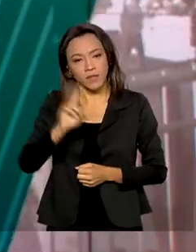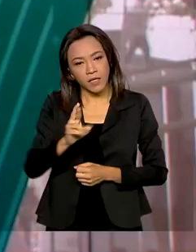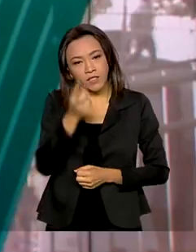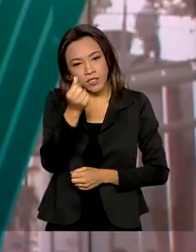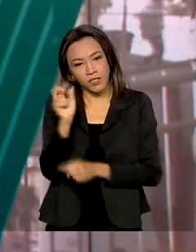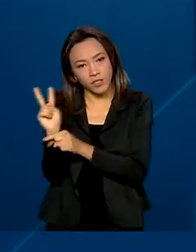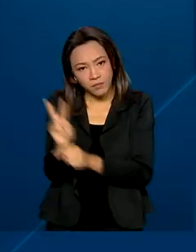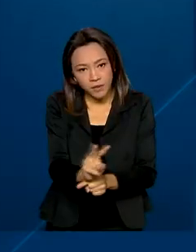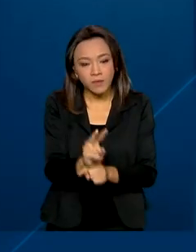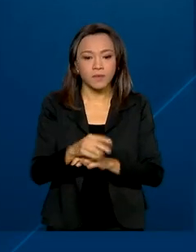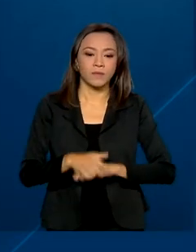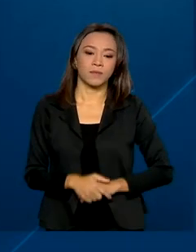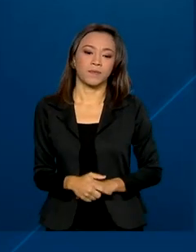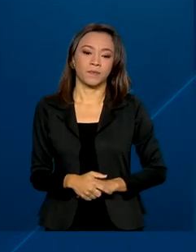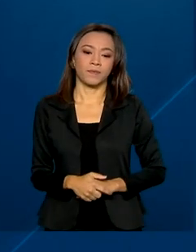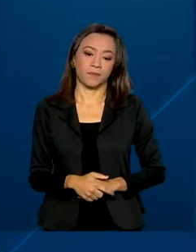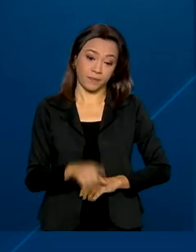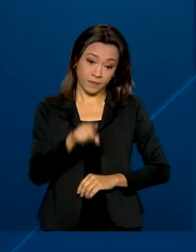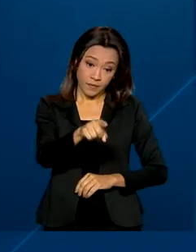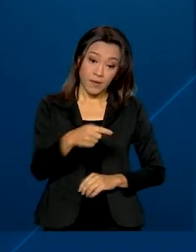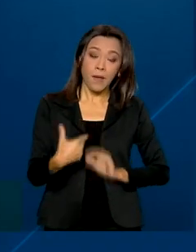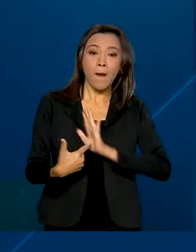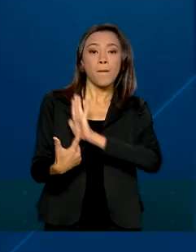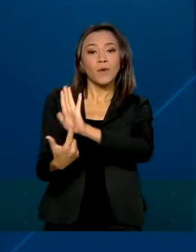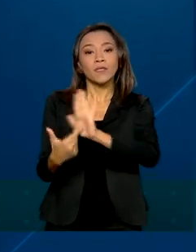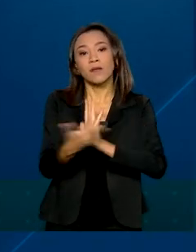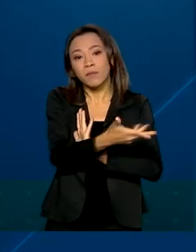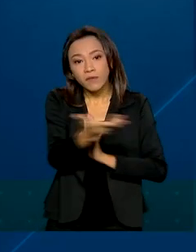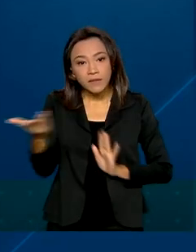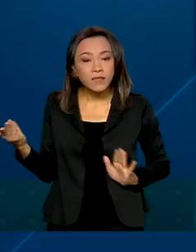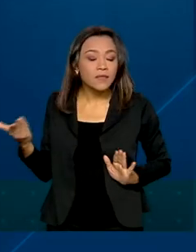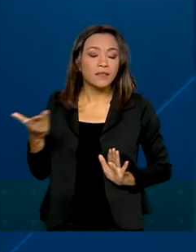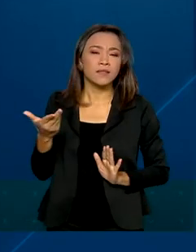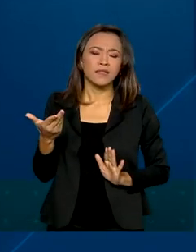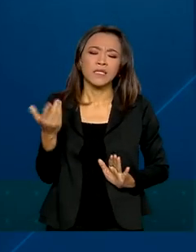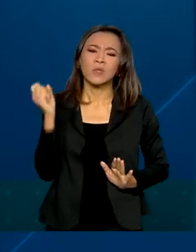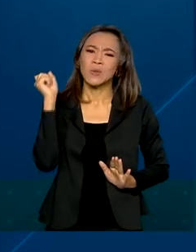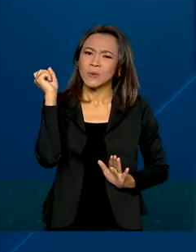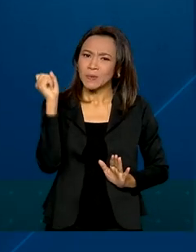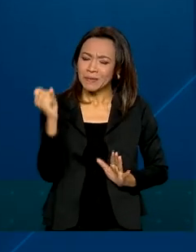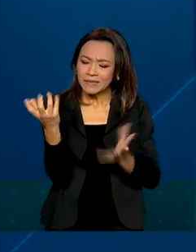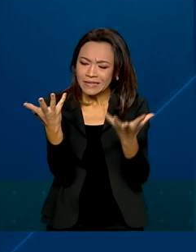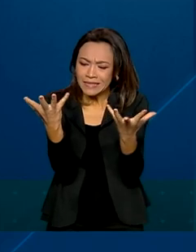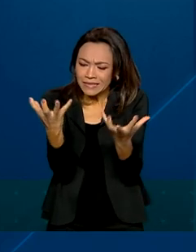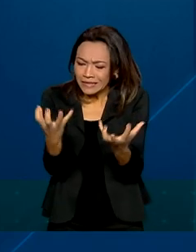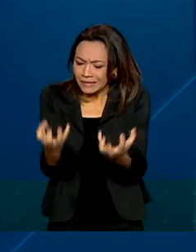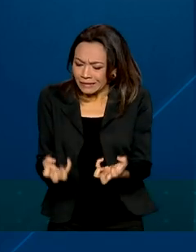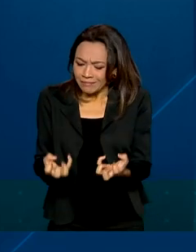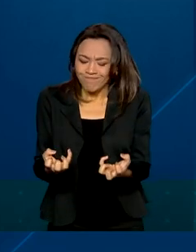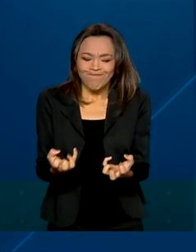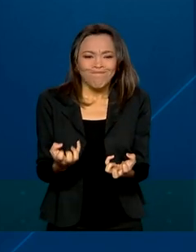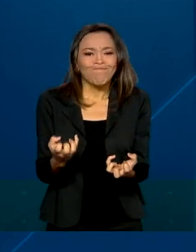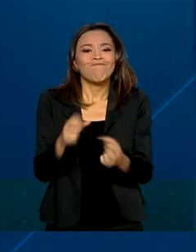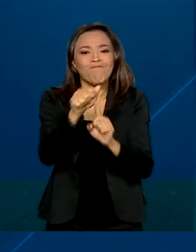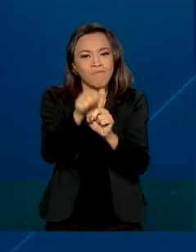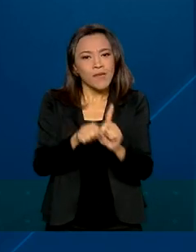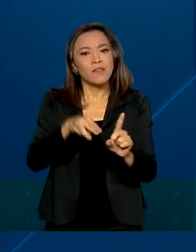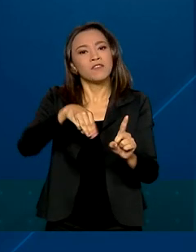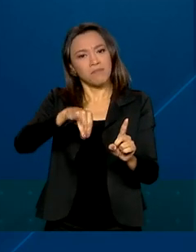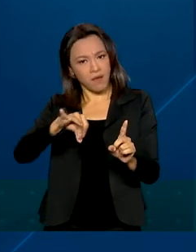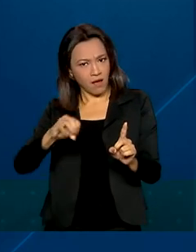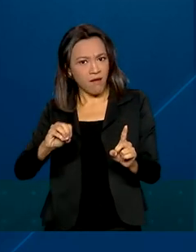empréstimos. Só para mostrar para vocês o quanto está seco já. Em pleno mês de maio,